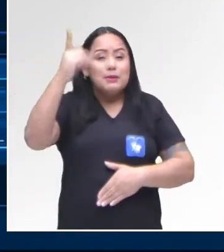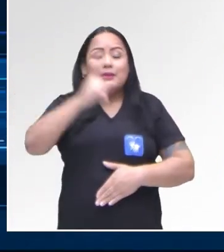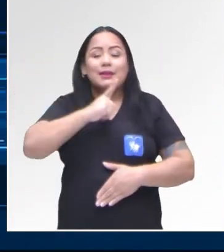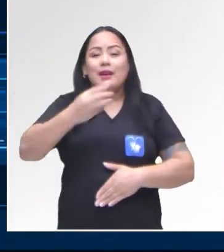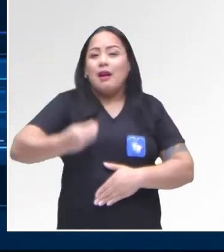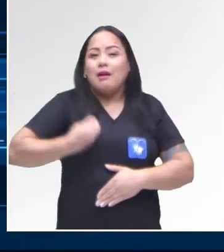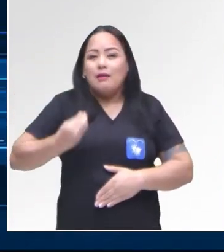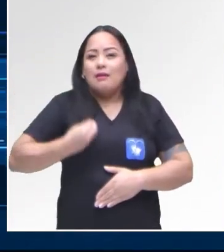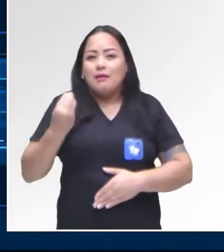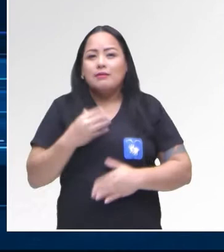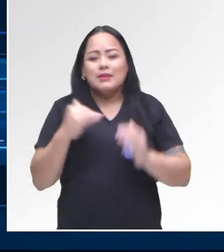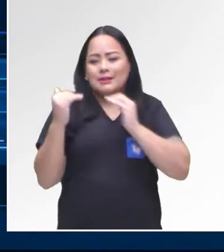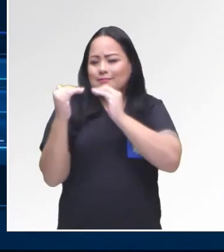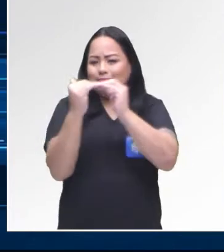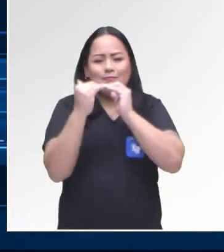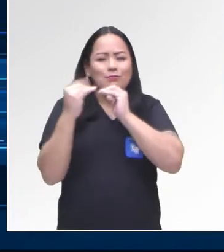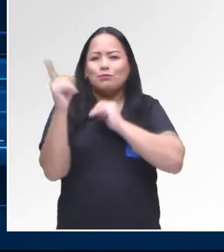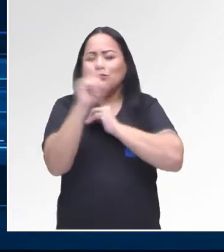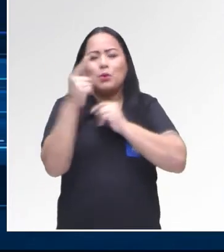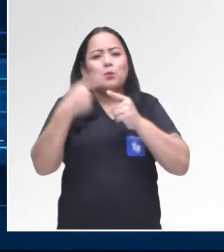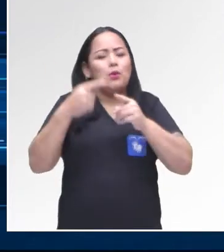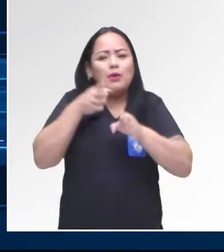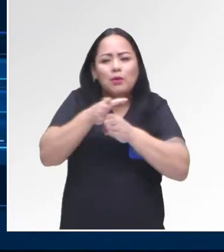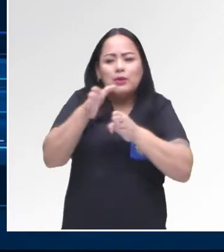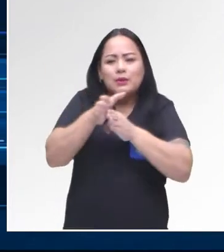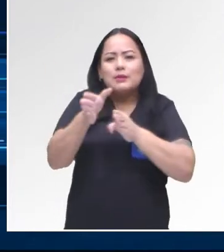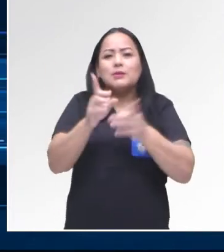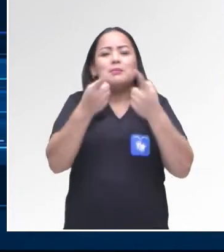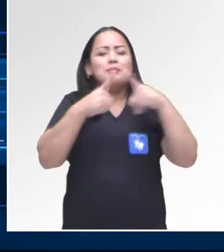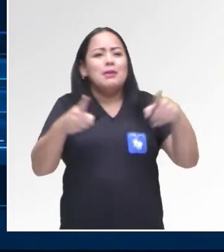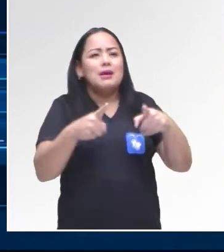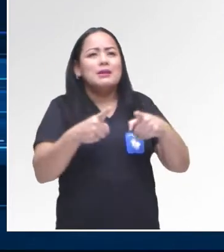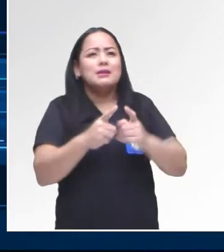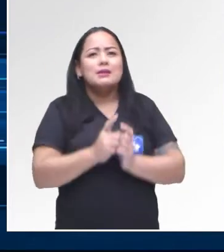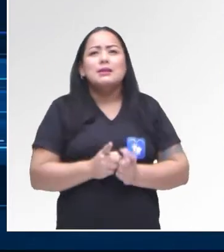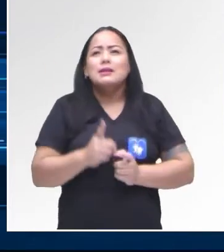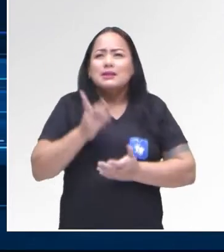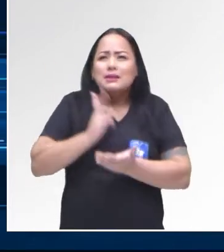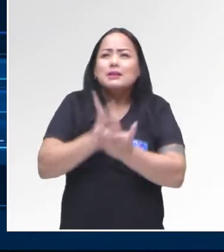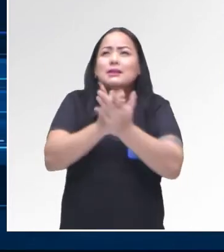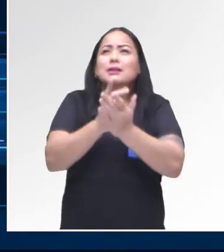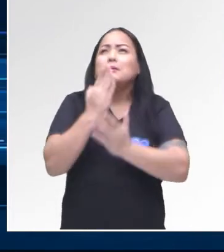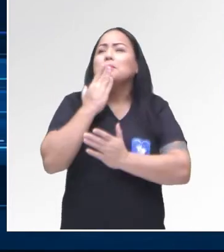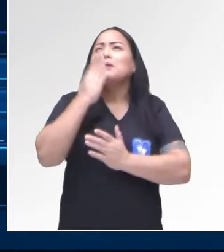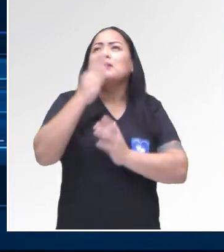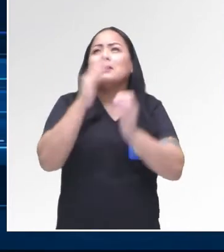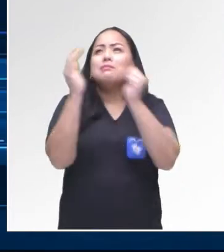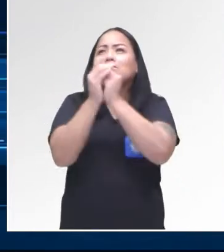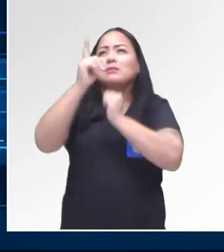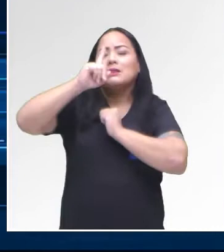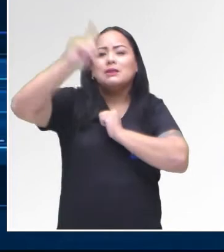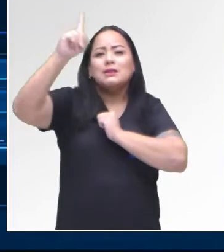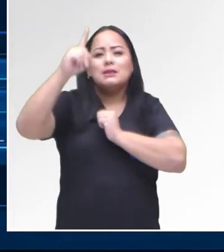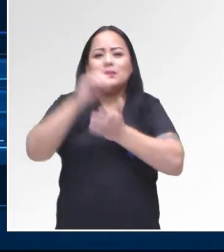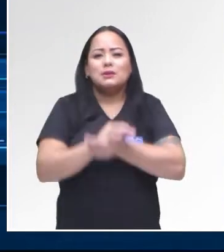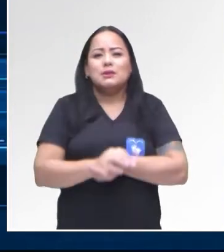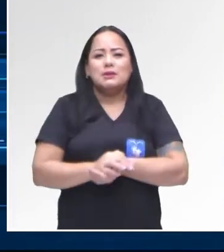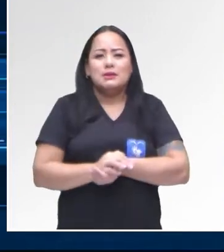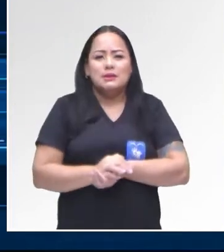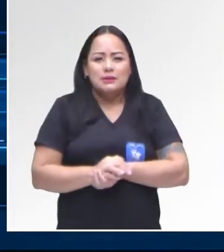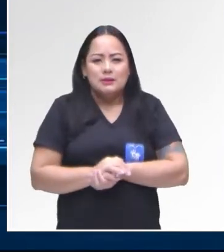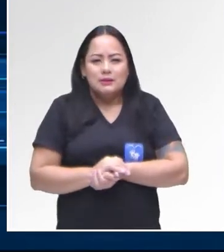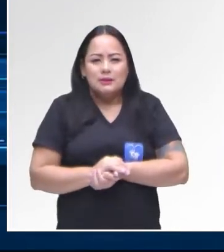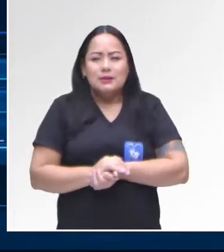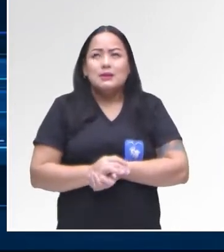vida que não estava de acordo com a orientação, mas ao mesmo tempo ele recorria constantemente. E ele diz, cobrai-a, Senhor,